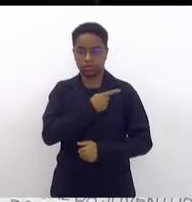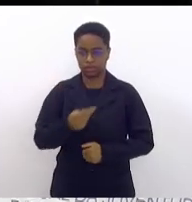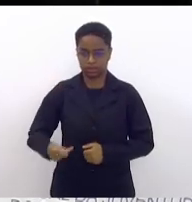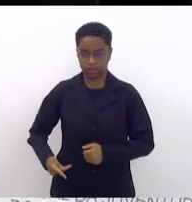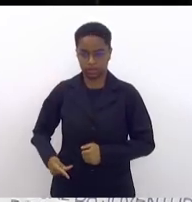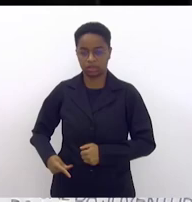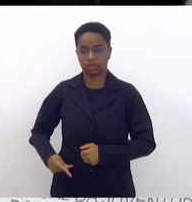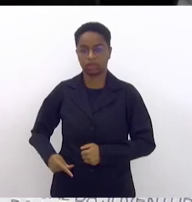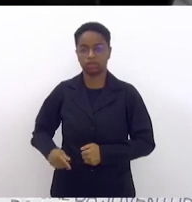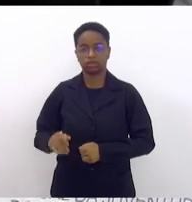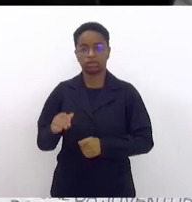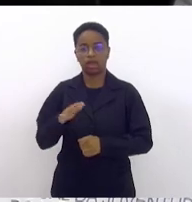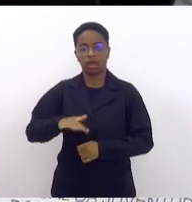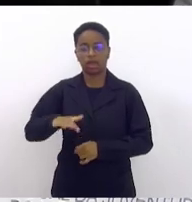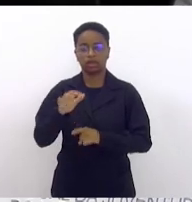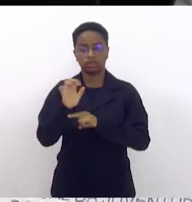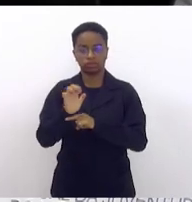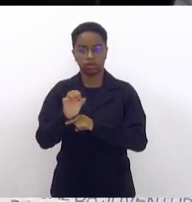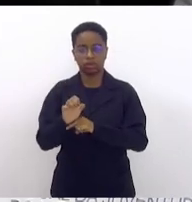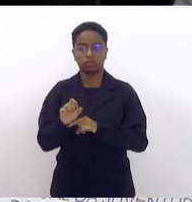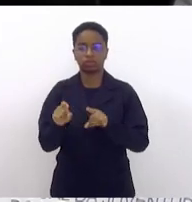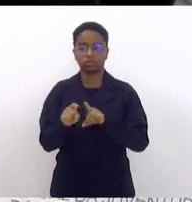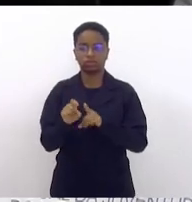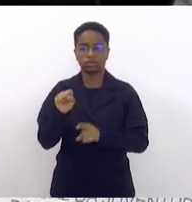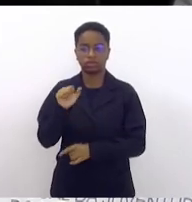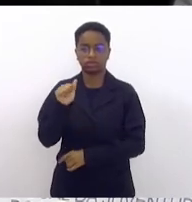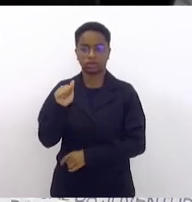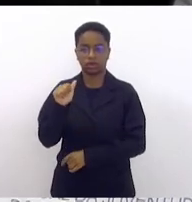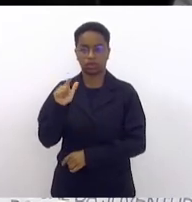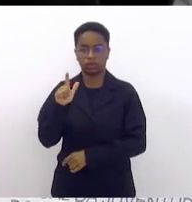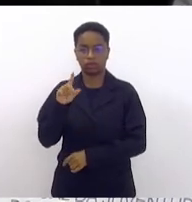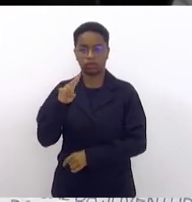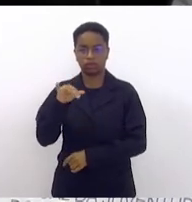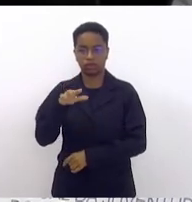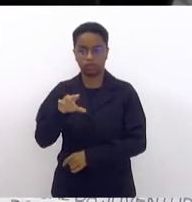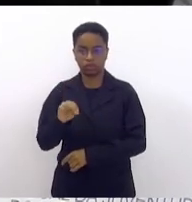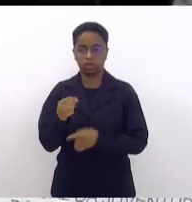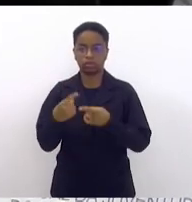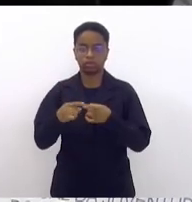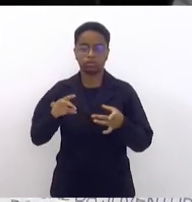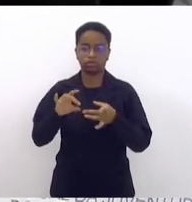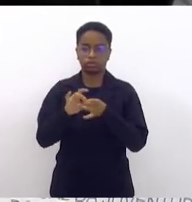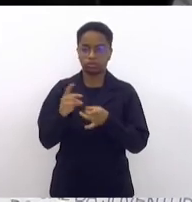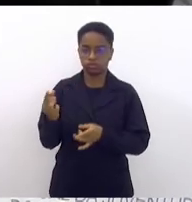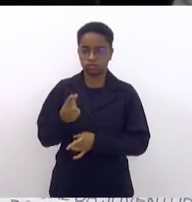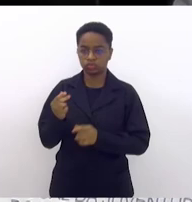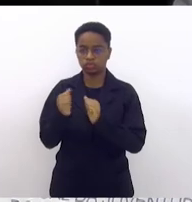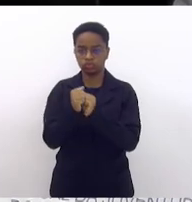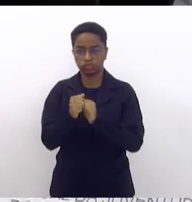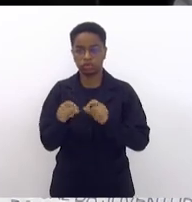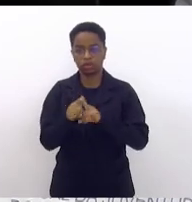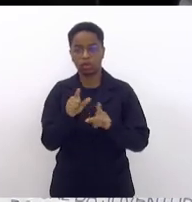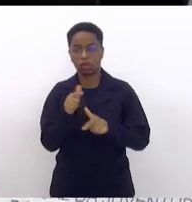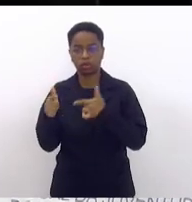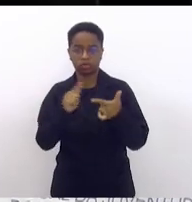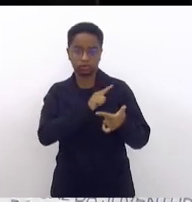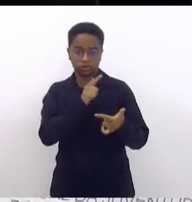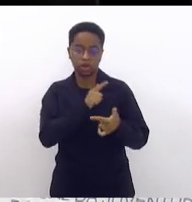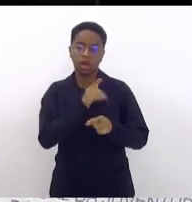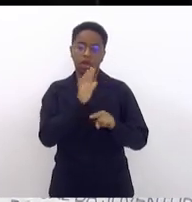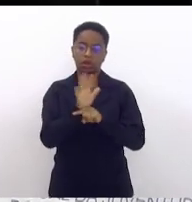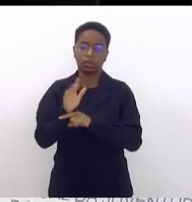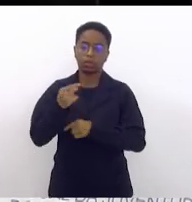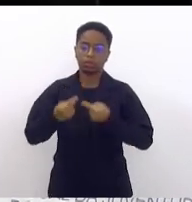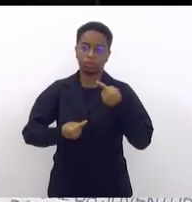secretário da cidade do Rio de Janeiro Salvino que junto a mim e aos outros gestores vem aí fortalecendo a política